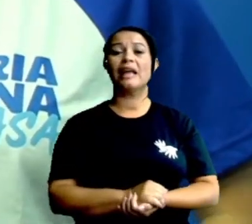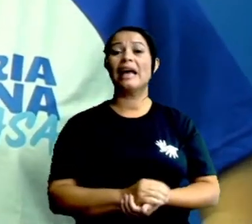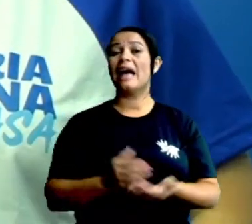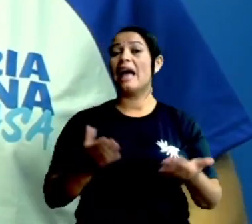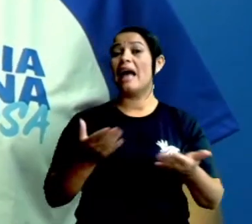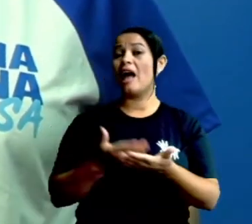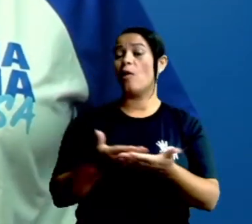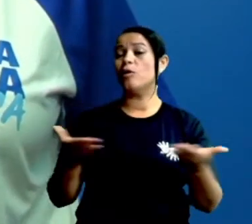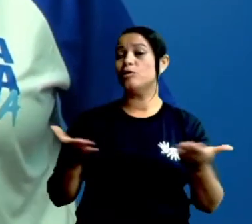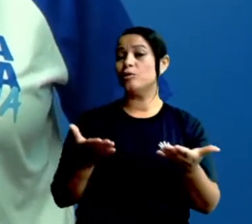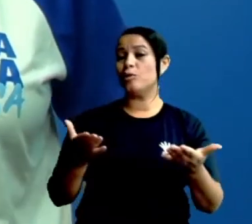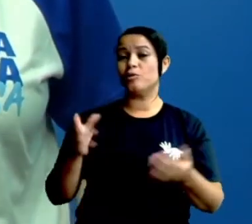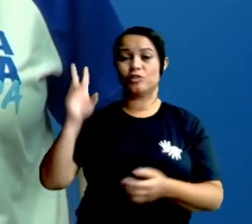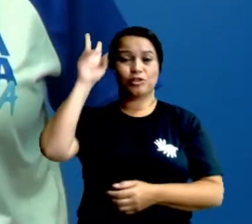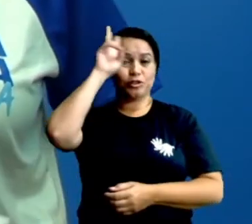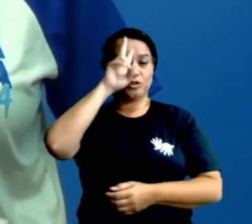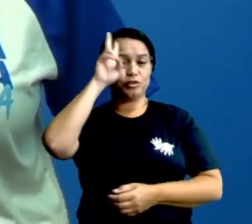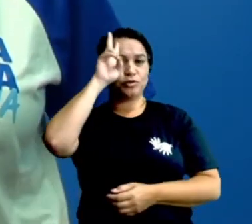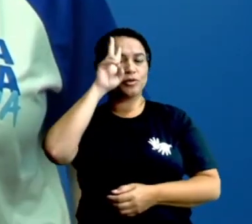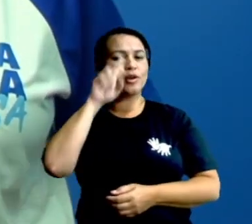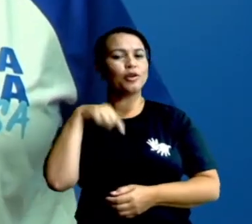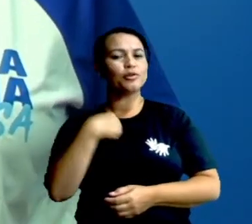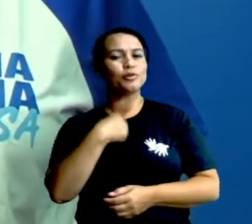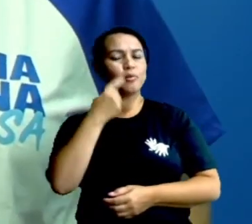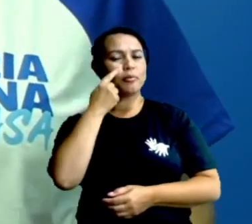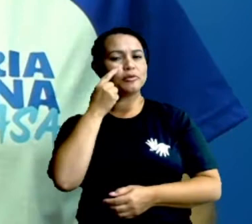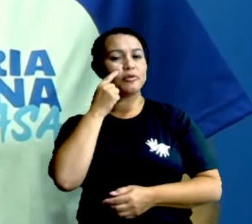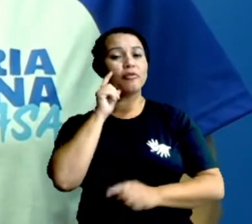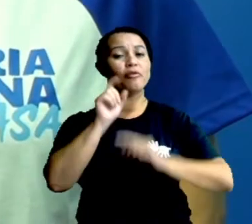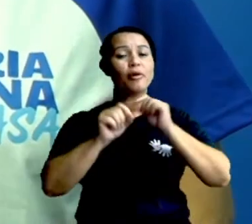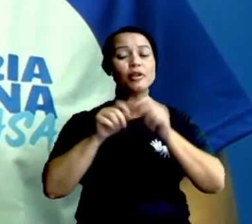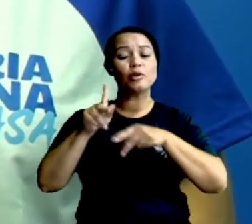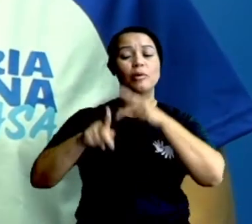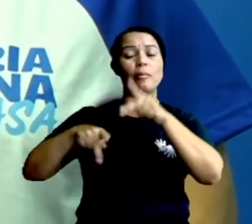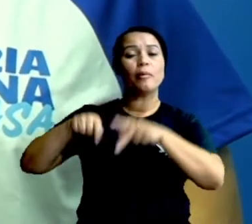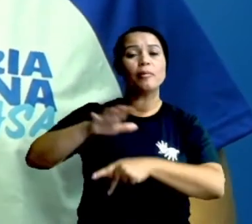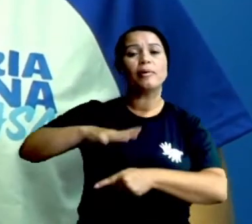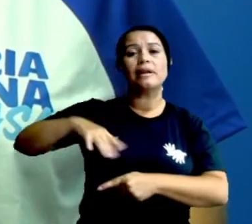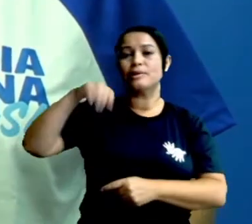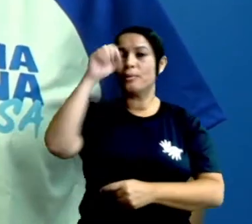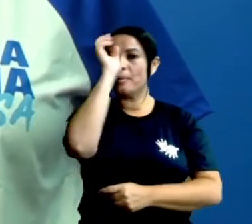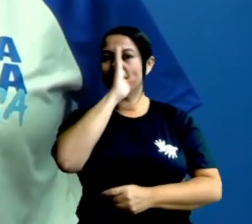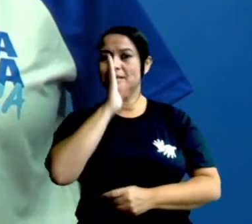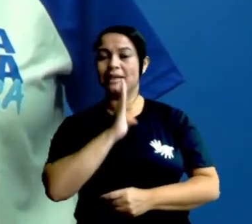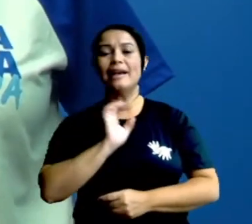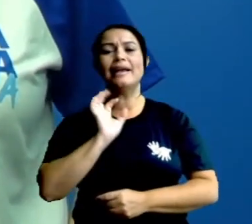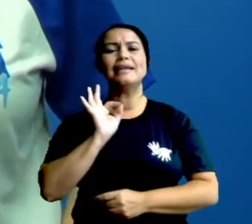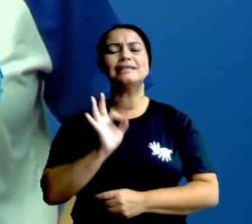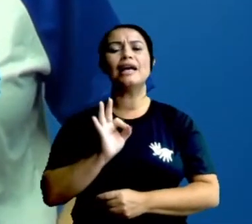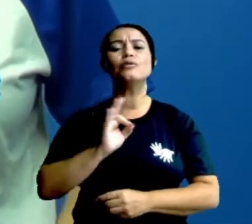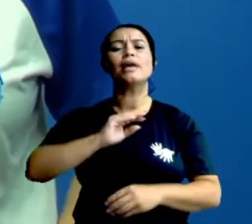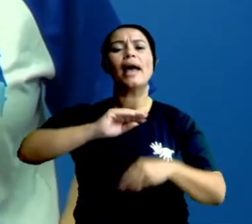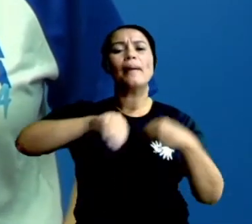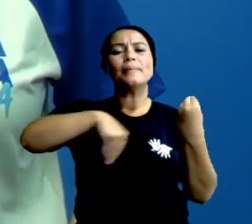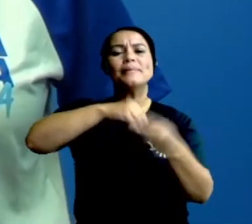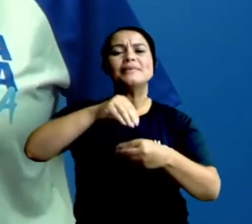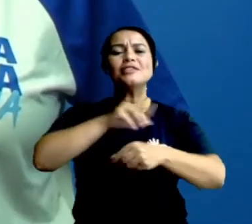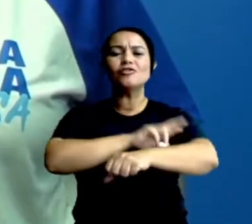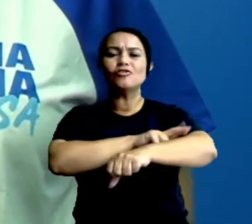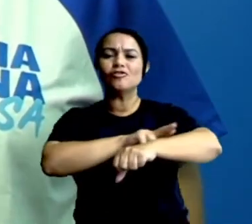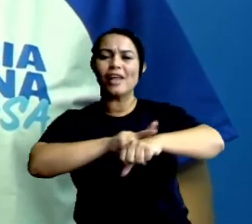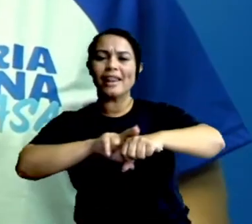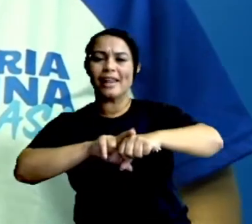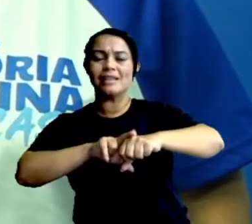E a nossa aula de hoje de História, a gente vai falar sobre a população brasileira, tá? A miscigenação.